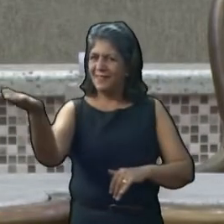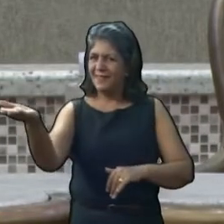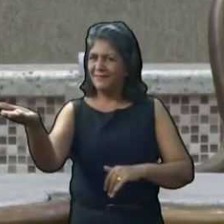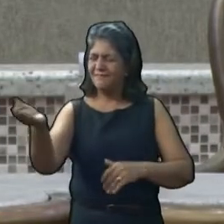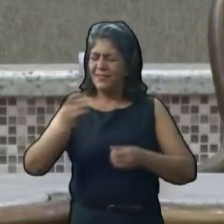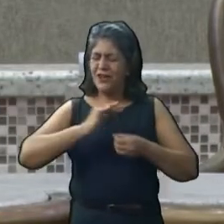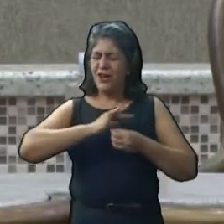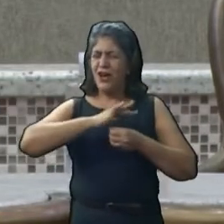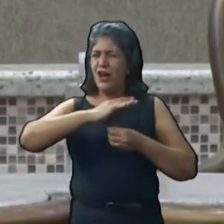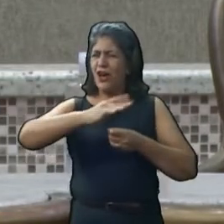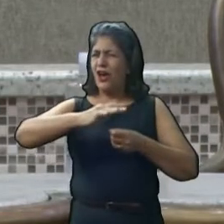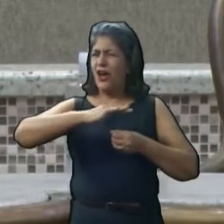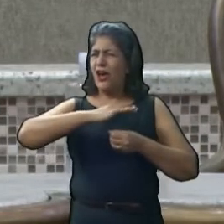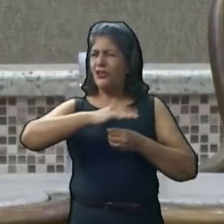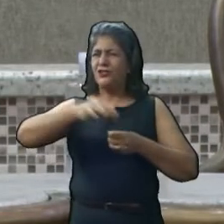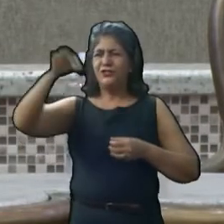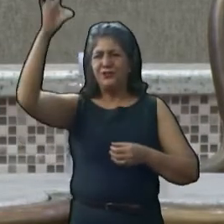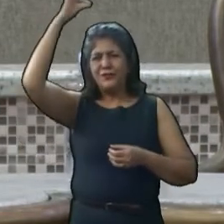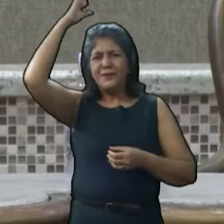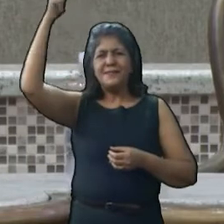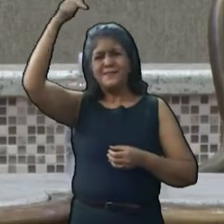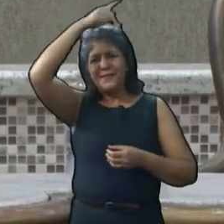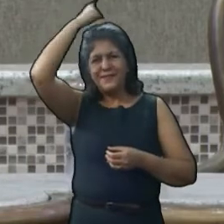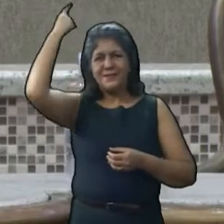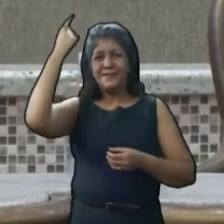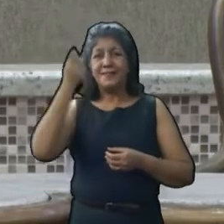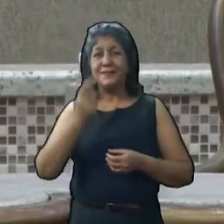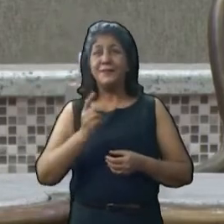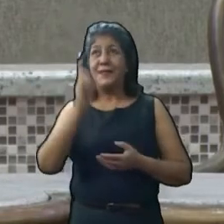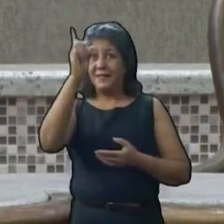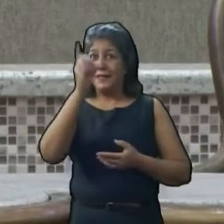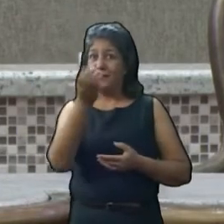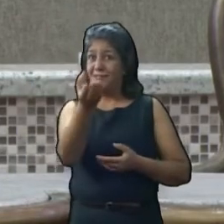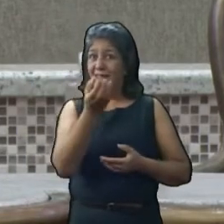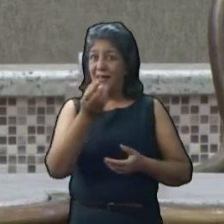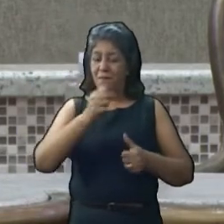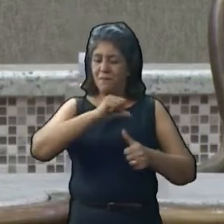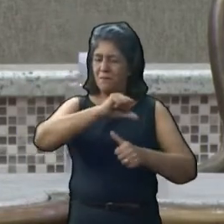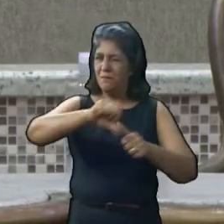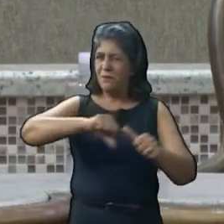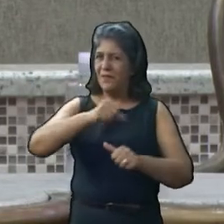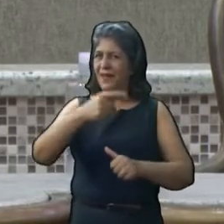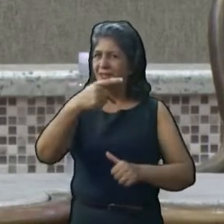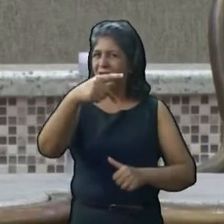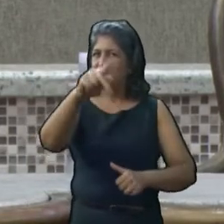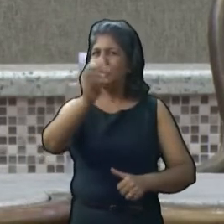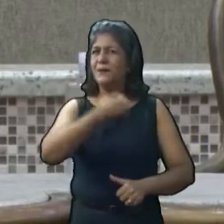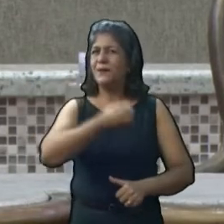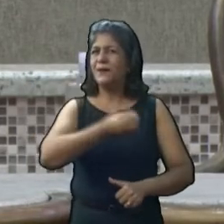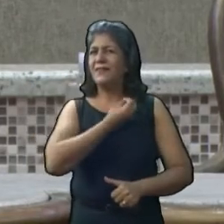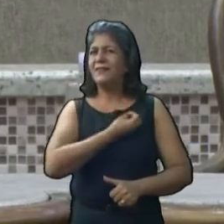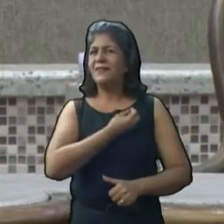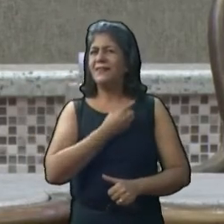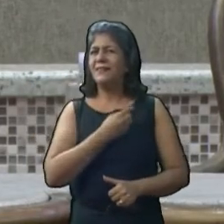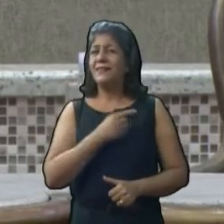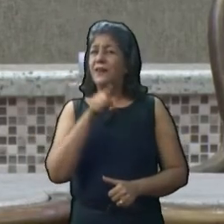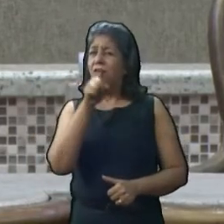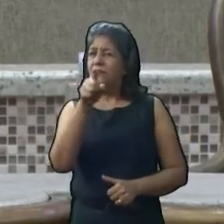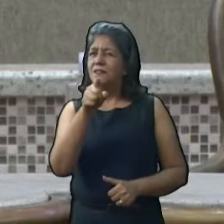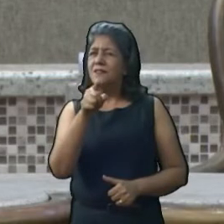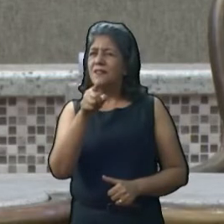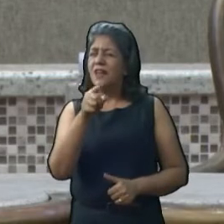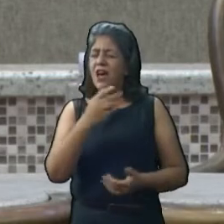meu espírito santo deus quer fazer de você uma pessoa diferente uma pessoa que seja possuída